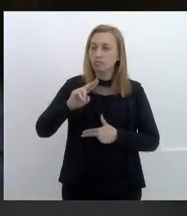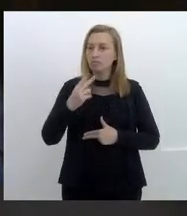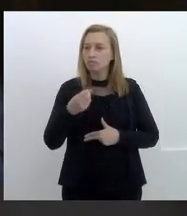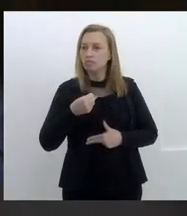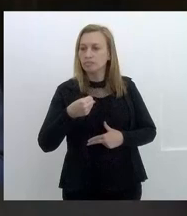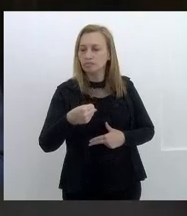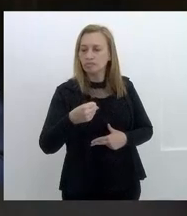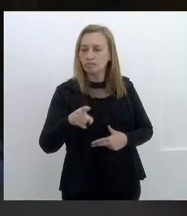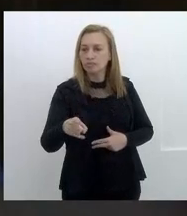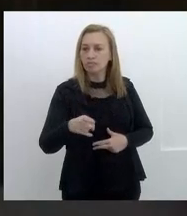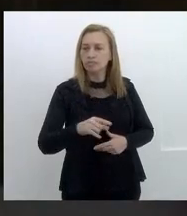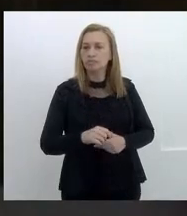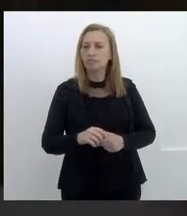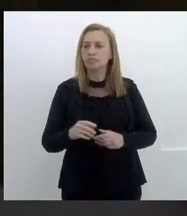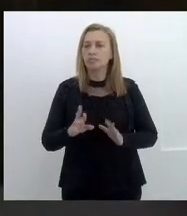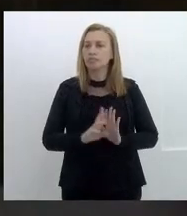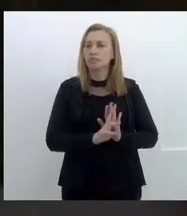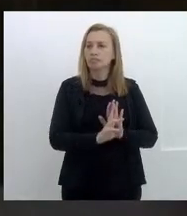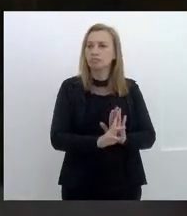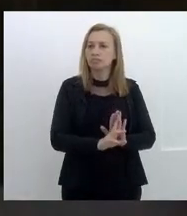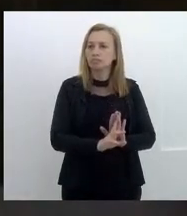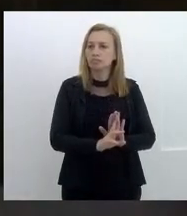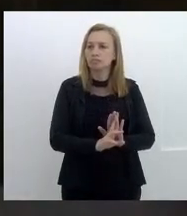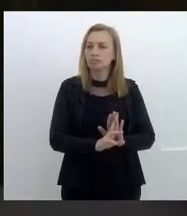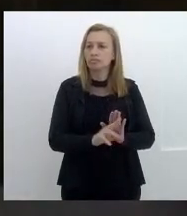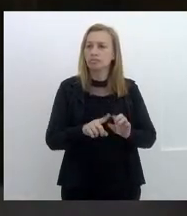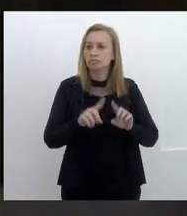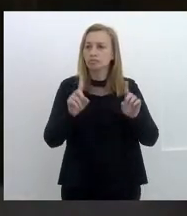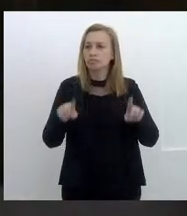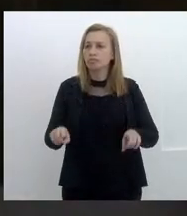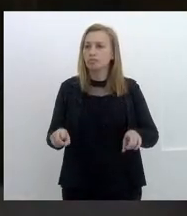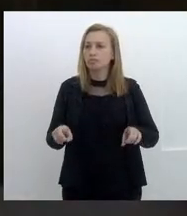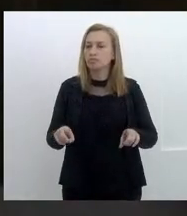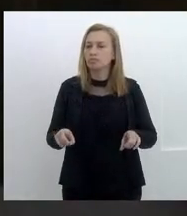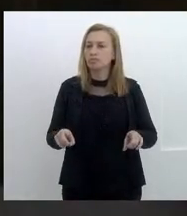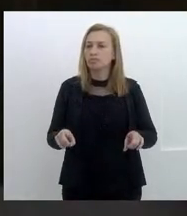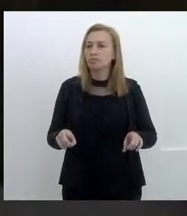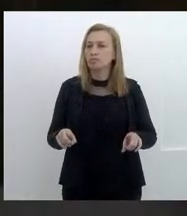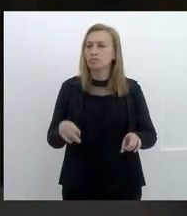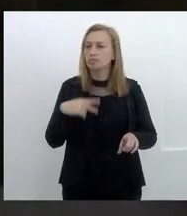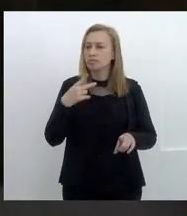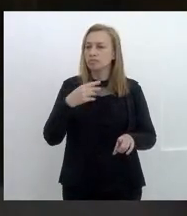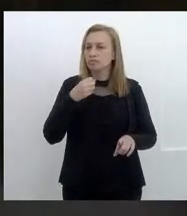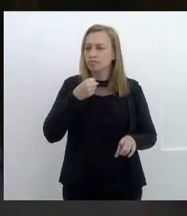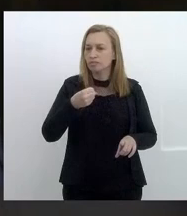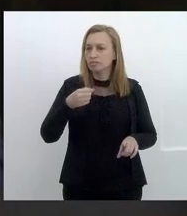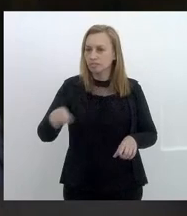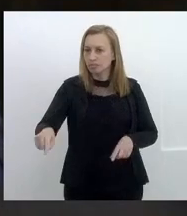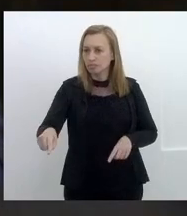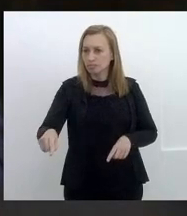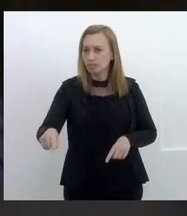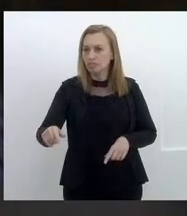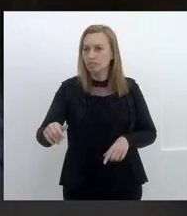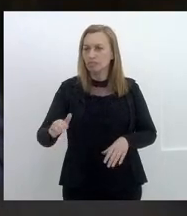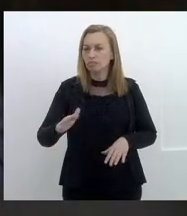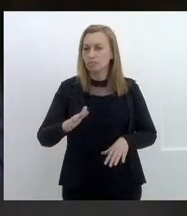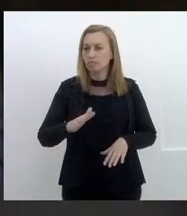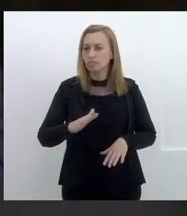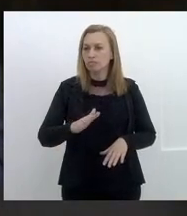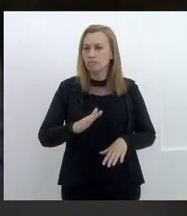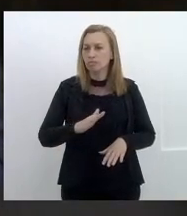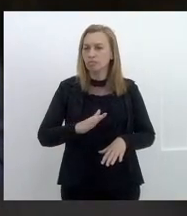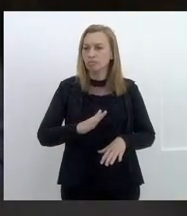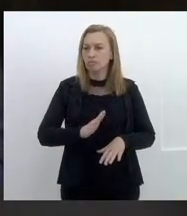parte e representações de servidores me fale de microfone de a parte porque dar mais